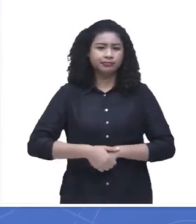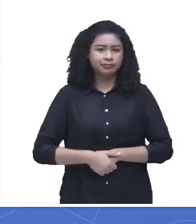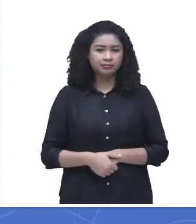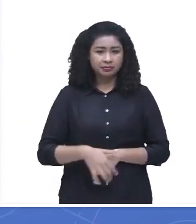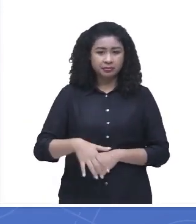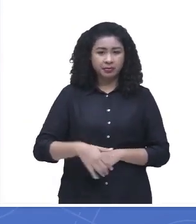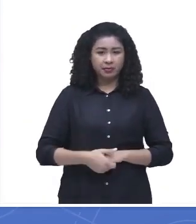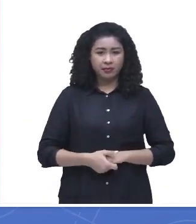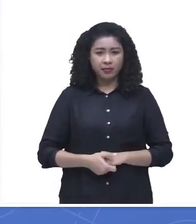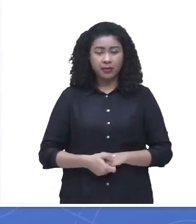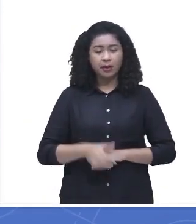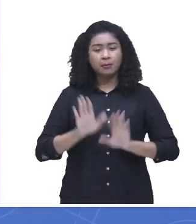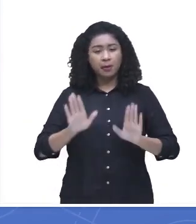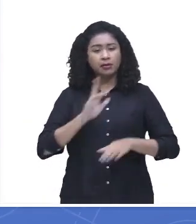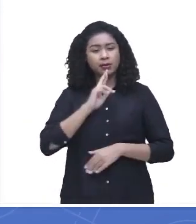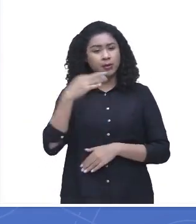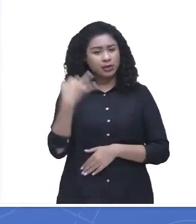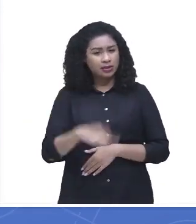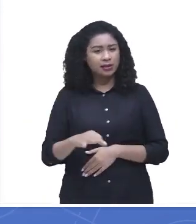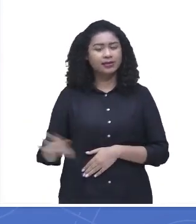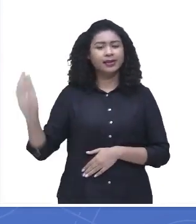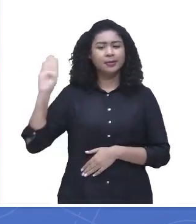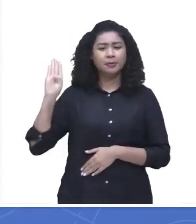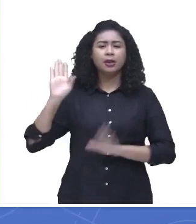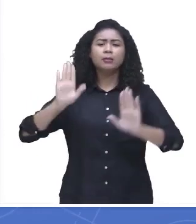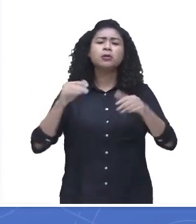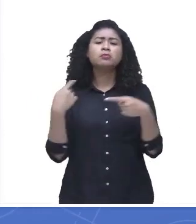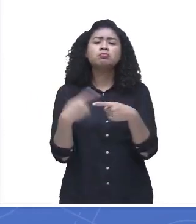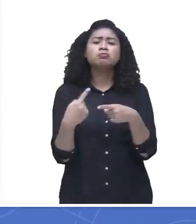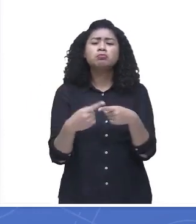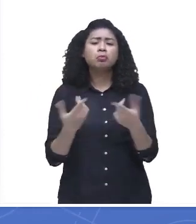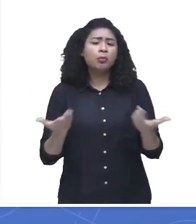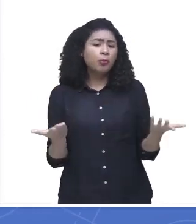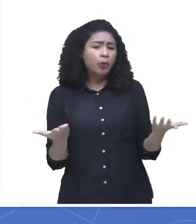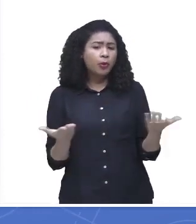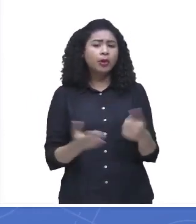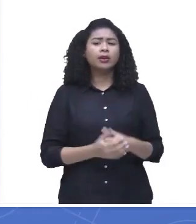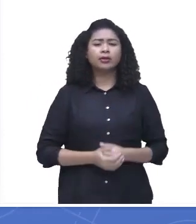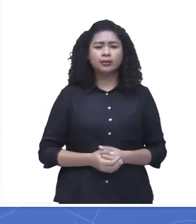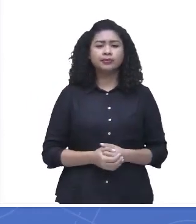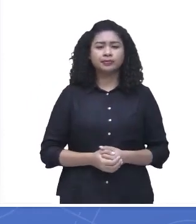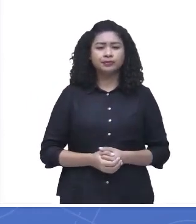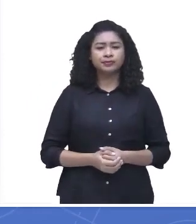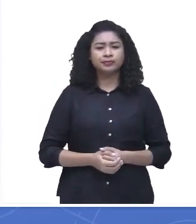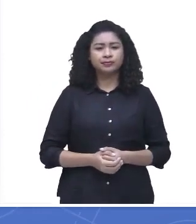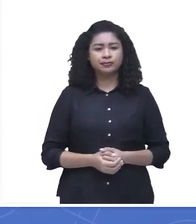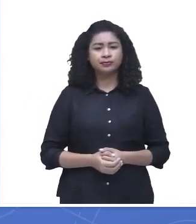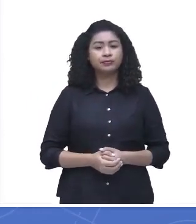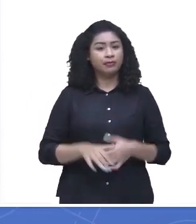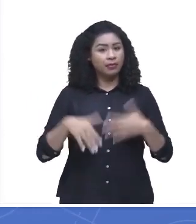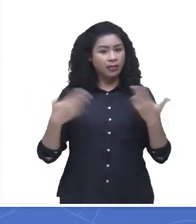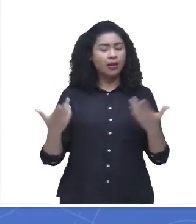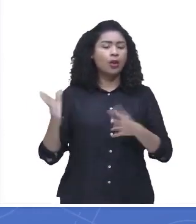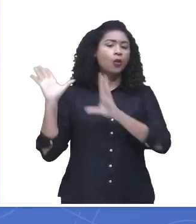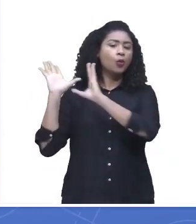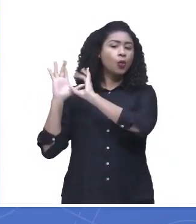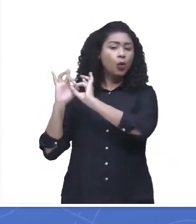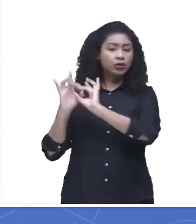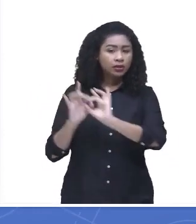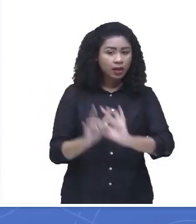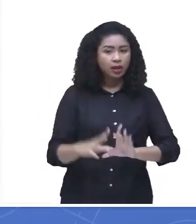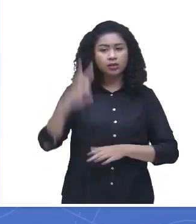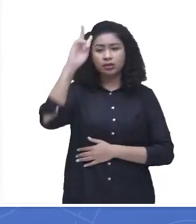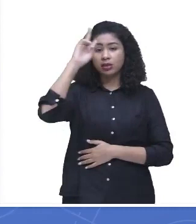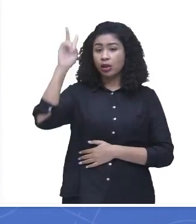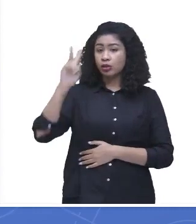Mas a alternativa correta, a letra B. E por que é correta? Olha só. Devido à afirmativa do contexto histórico vivido